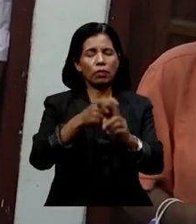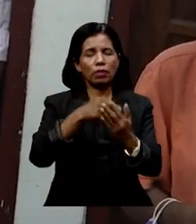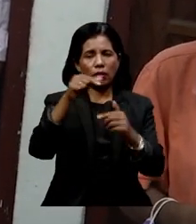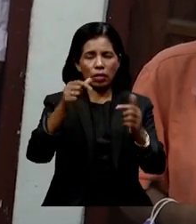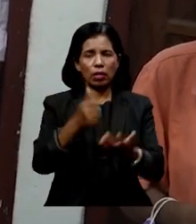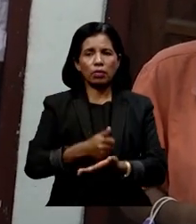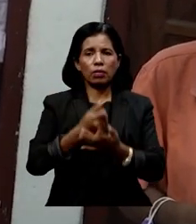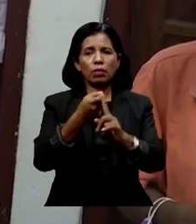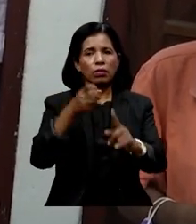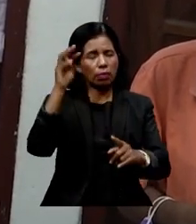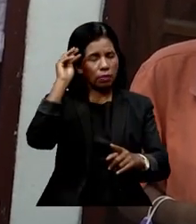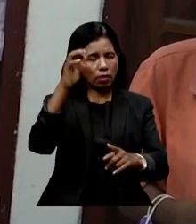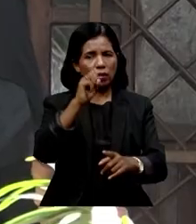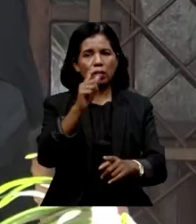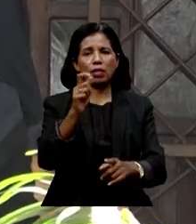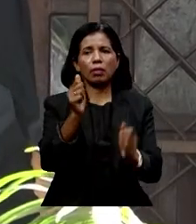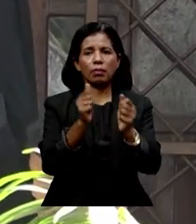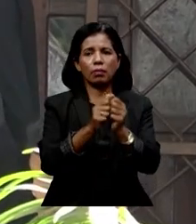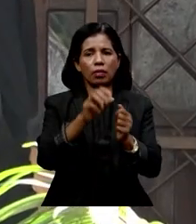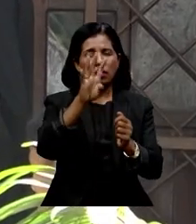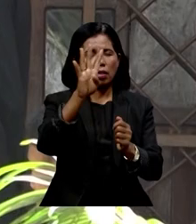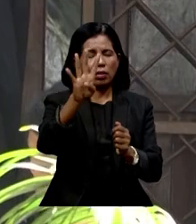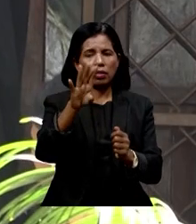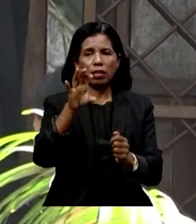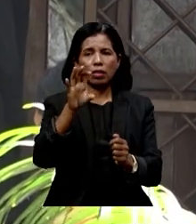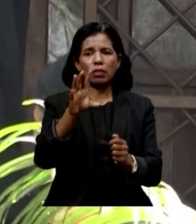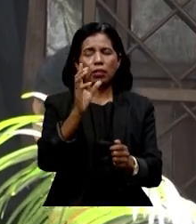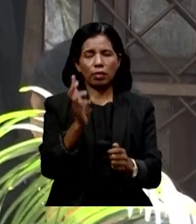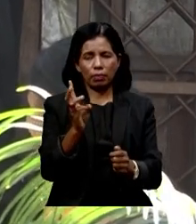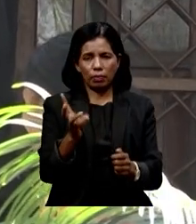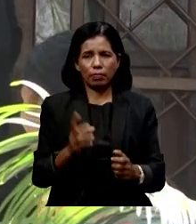orçamento si Ministério Estatal hamutu krihun atu sidane nulu. Equipa cobertura, Ziemen.